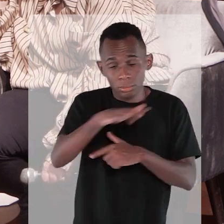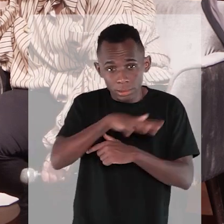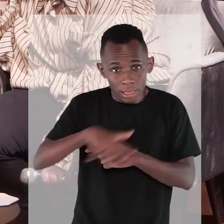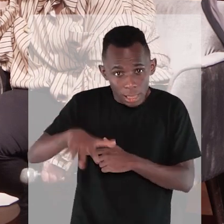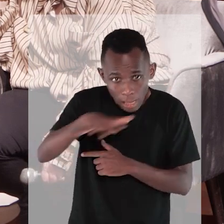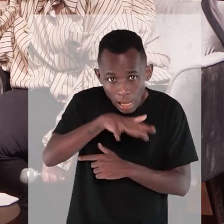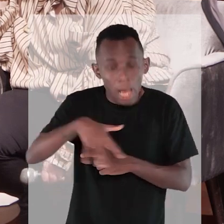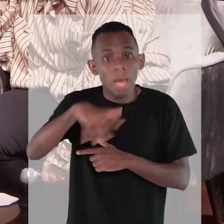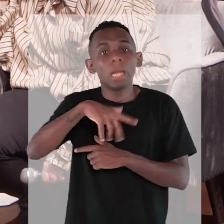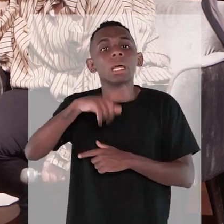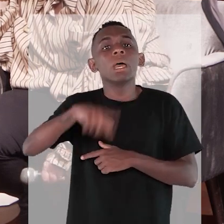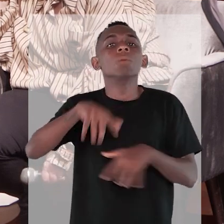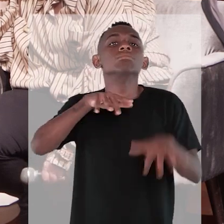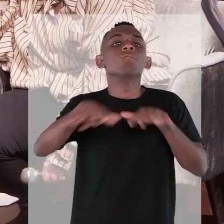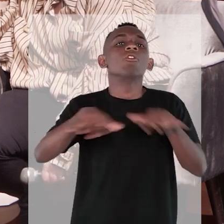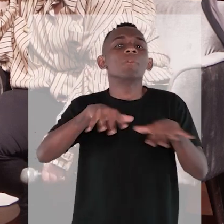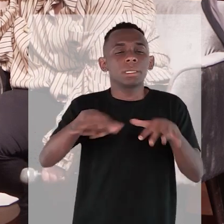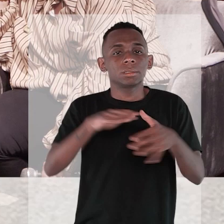um movimento.